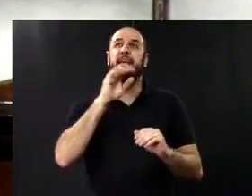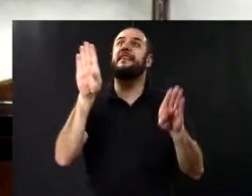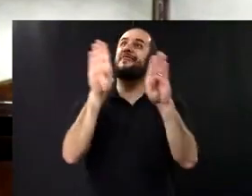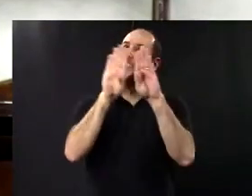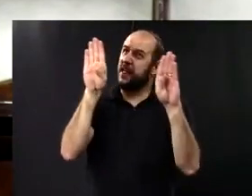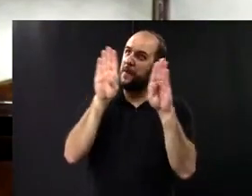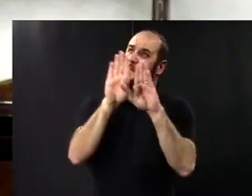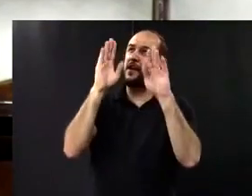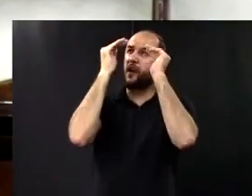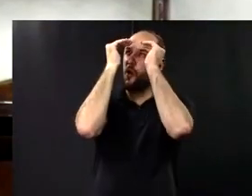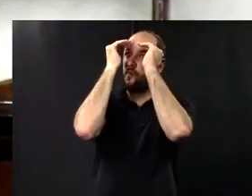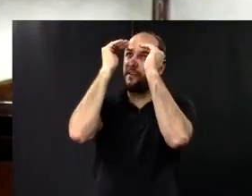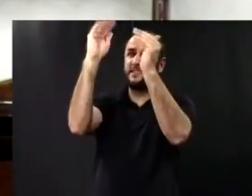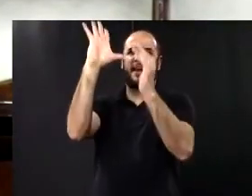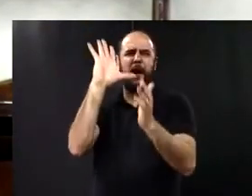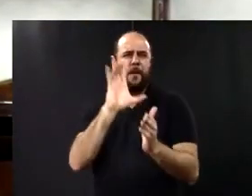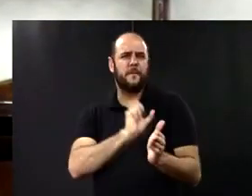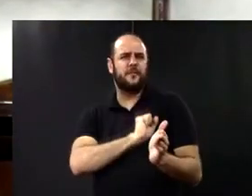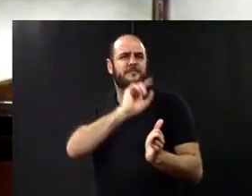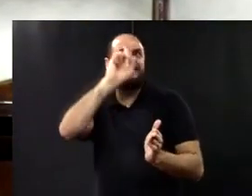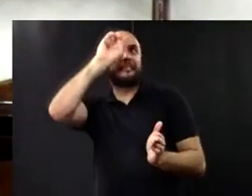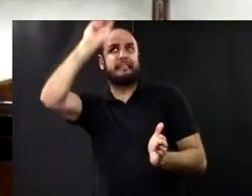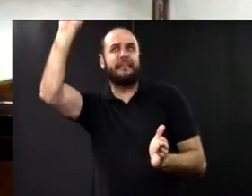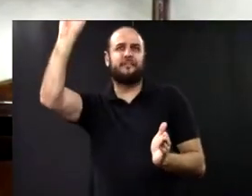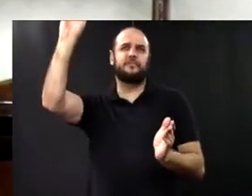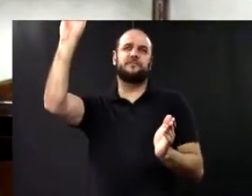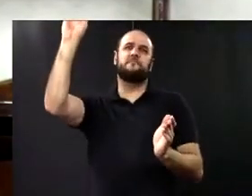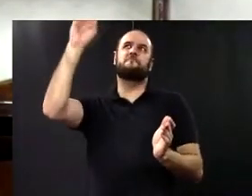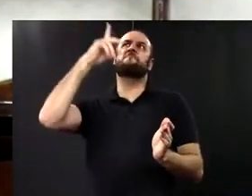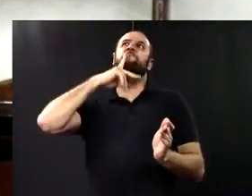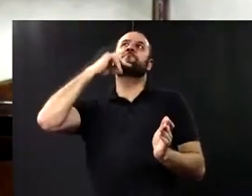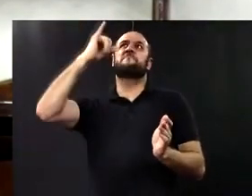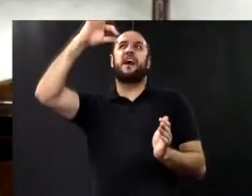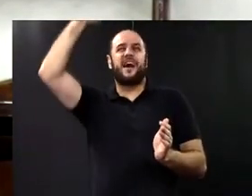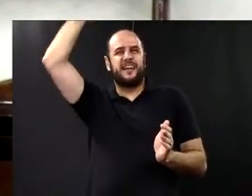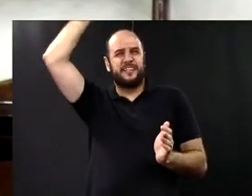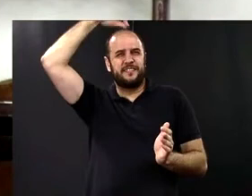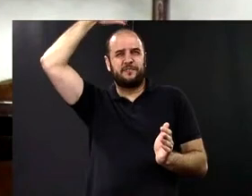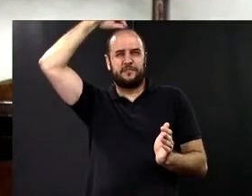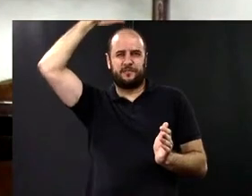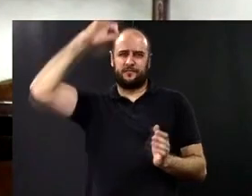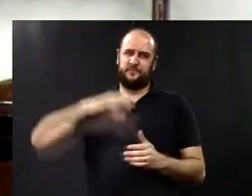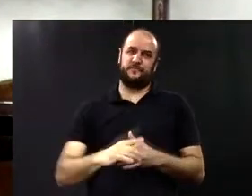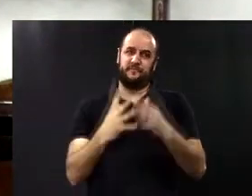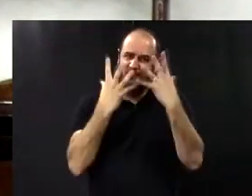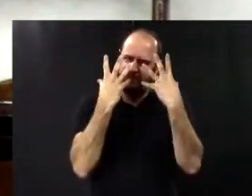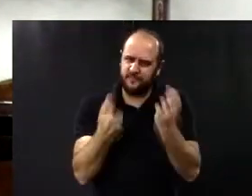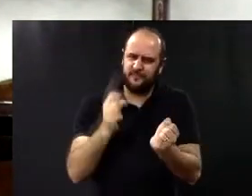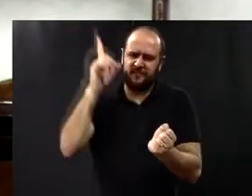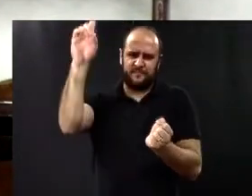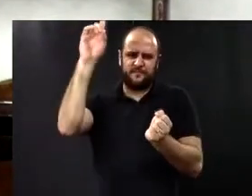que é o seu Pai espiritual. Se você obedece ao Pai terreno e aceita a correção,